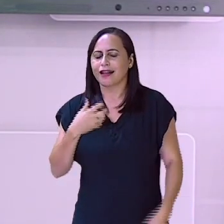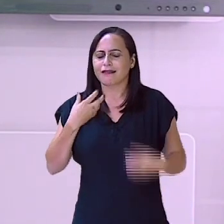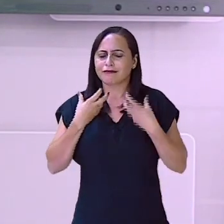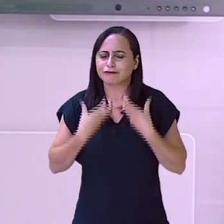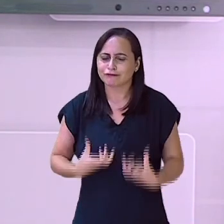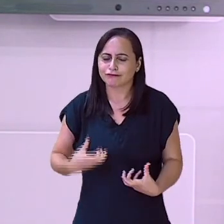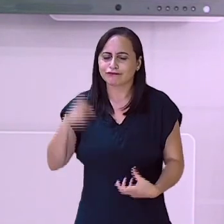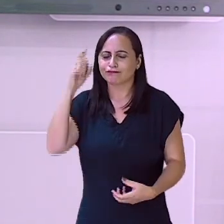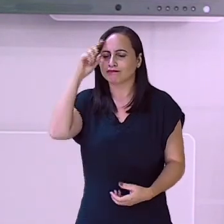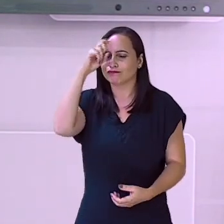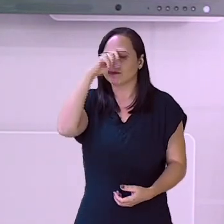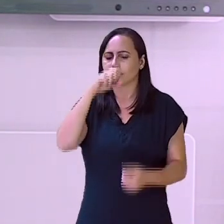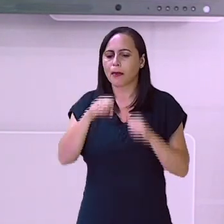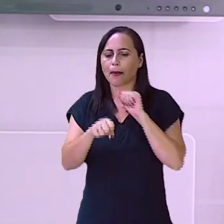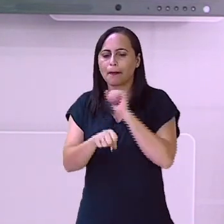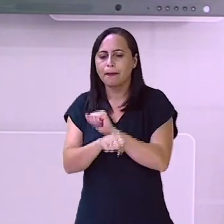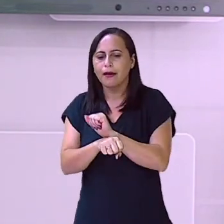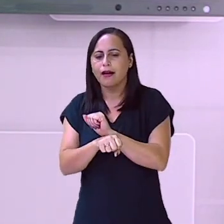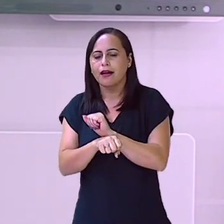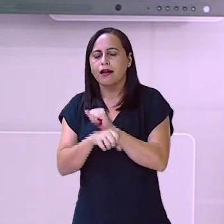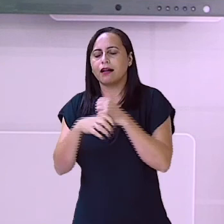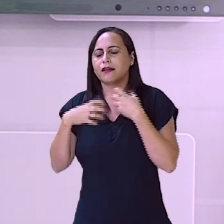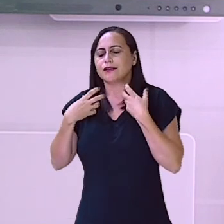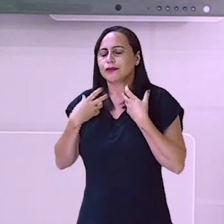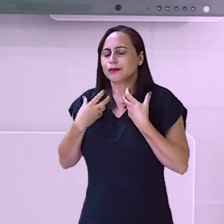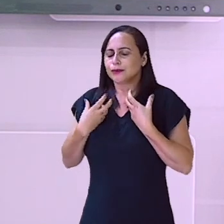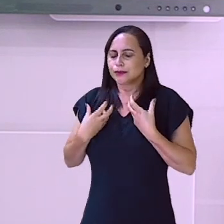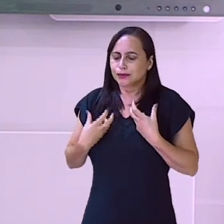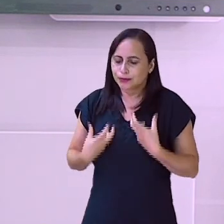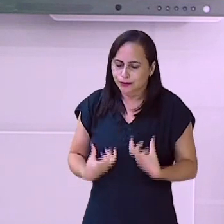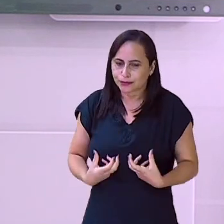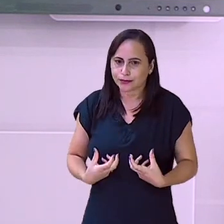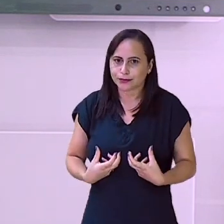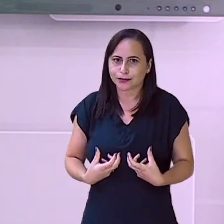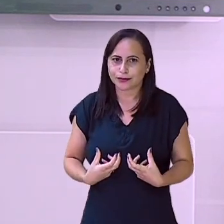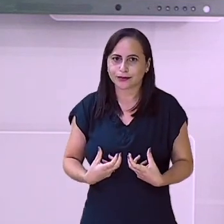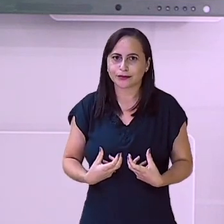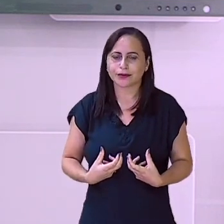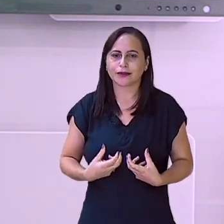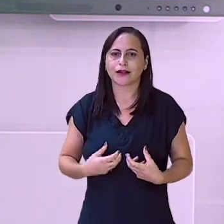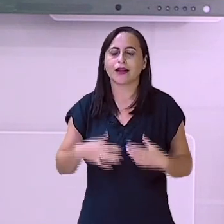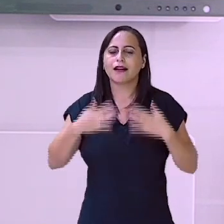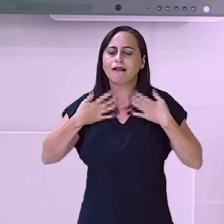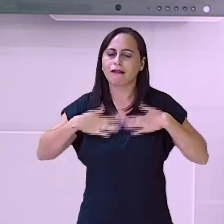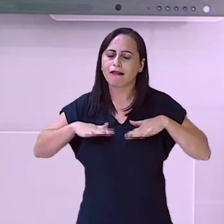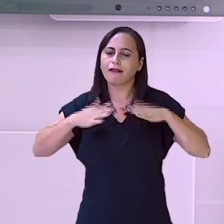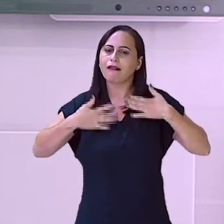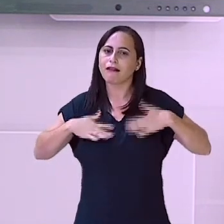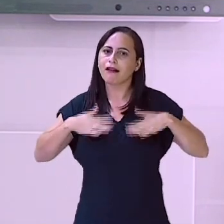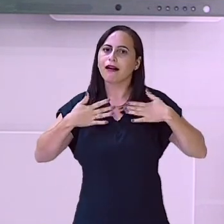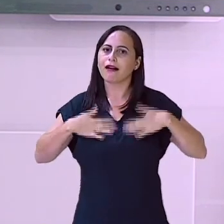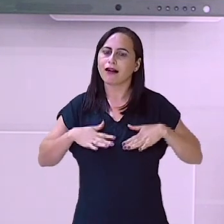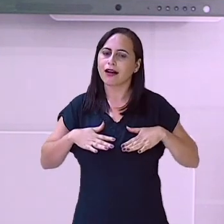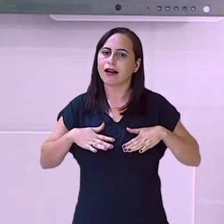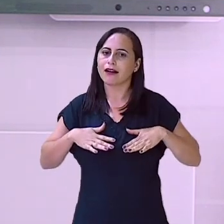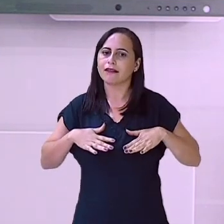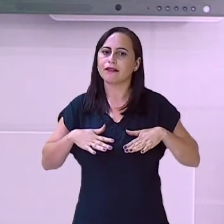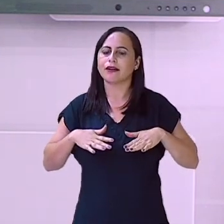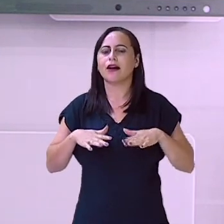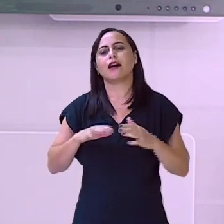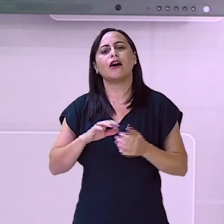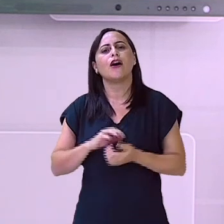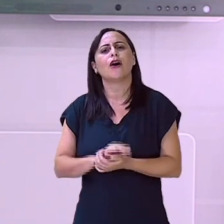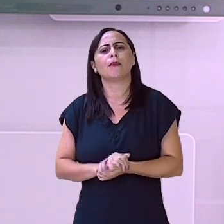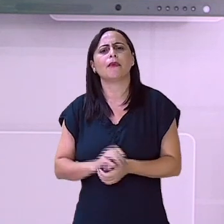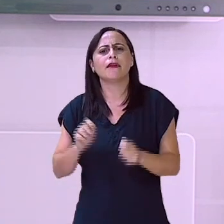para, respira, descansa, reflete um pouco, faça coisas